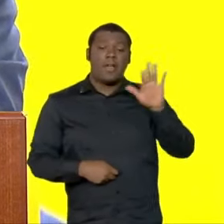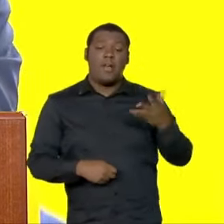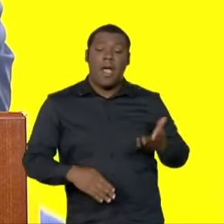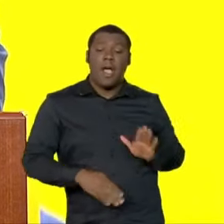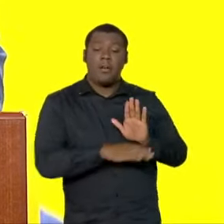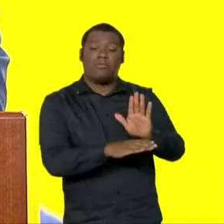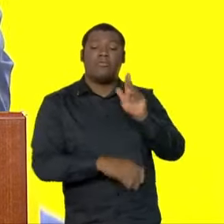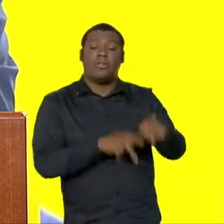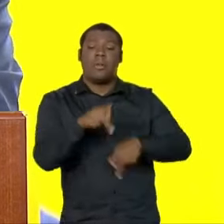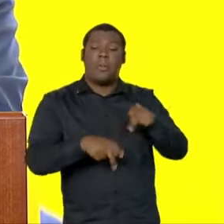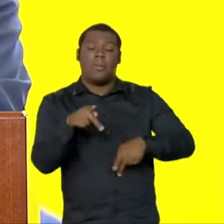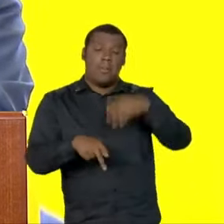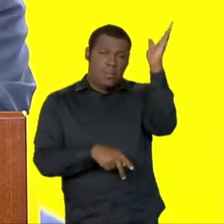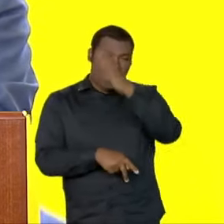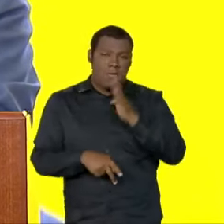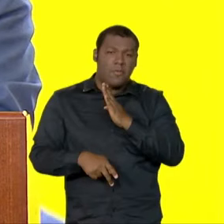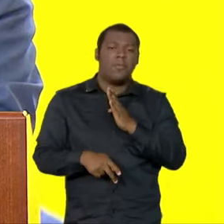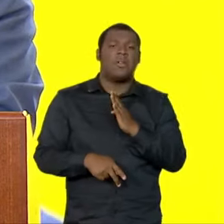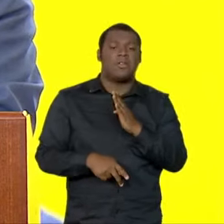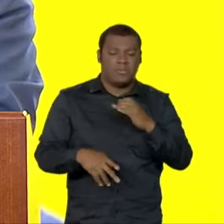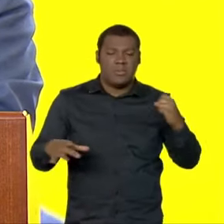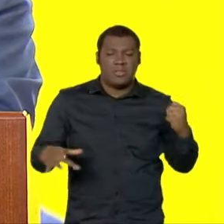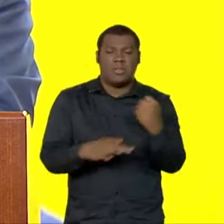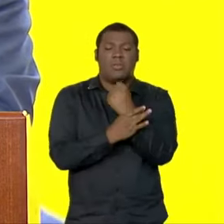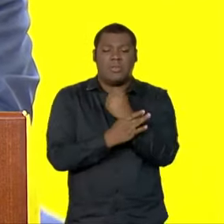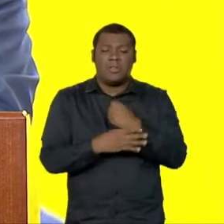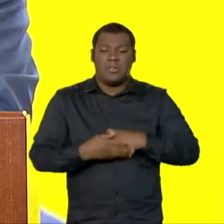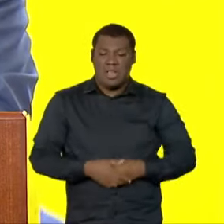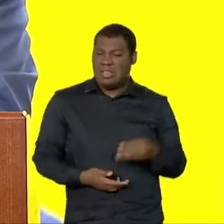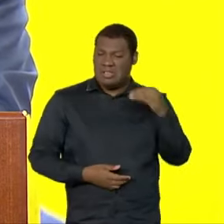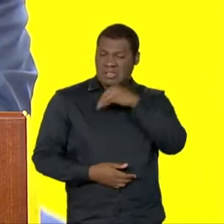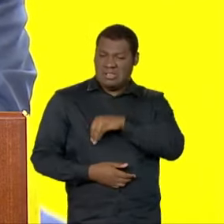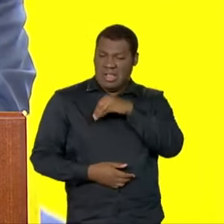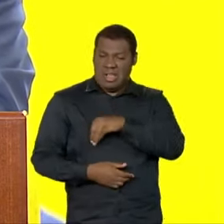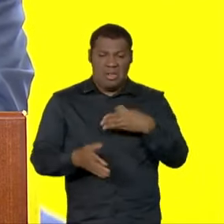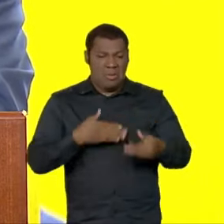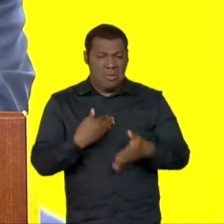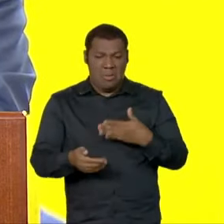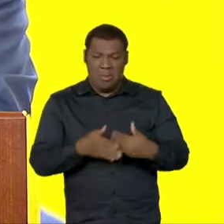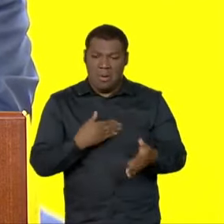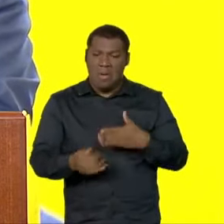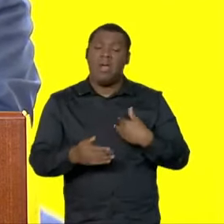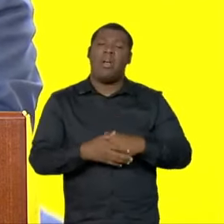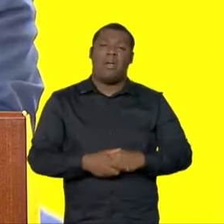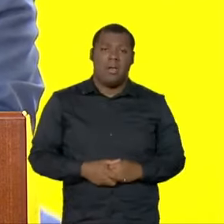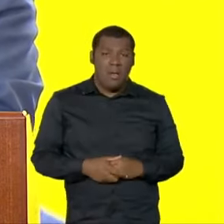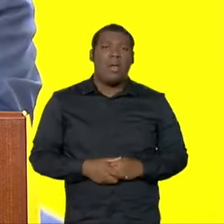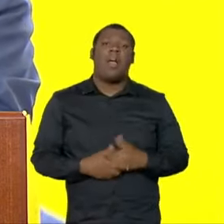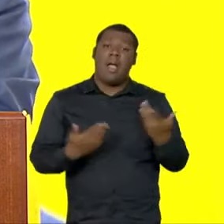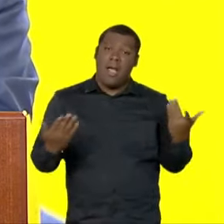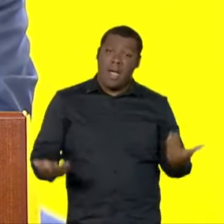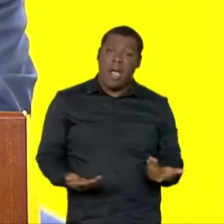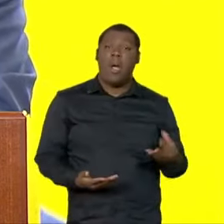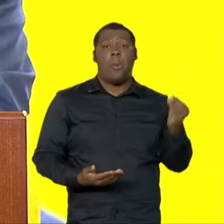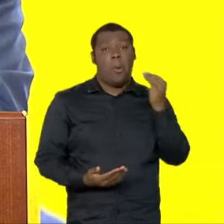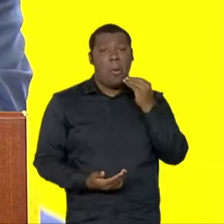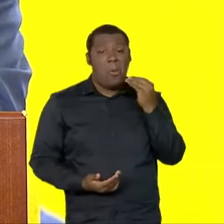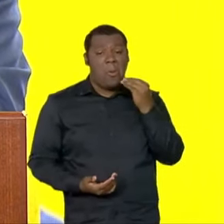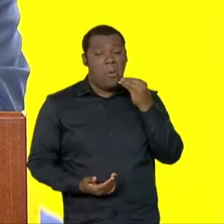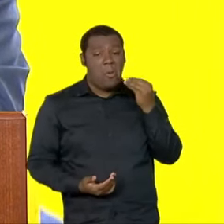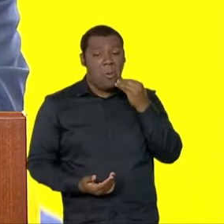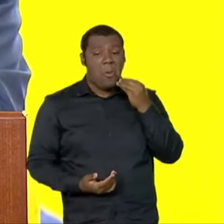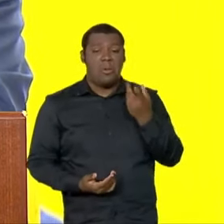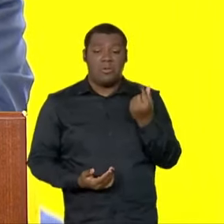os brasileiros e brasileiras, independentemente de sua renda ou histórico de crédito, tenham a oportunidade